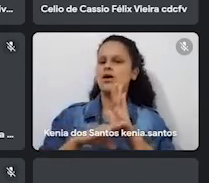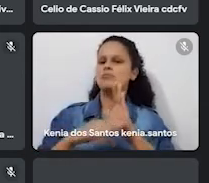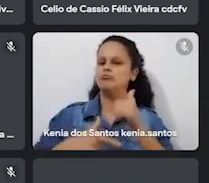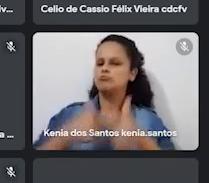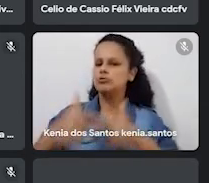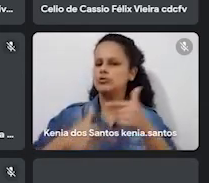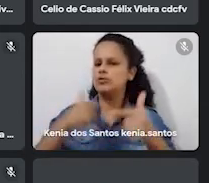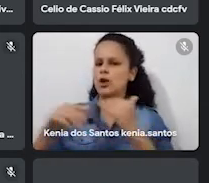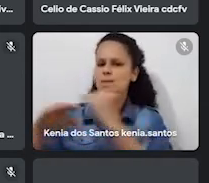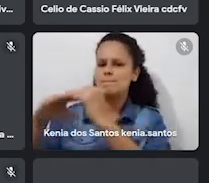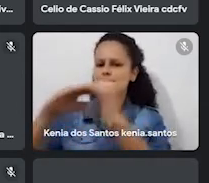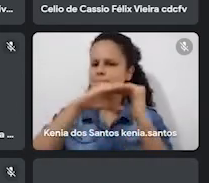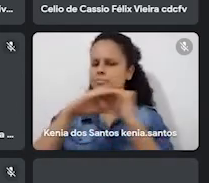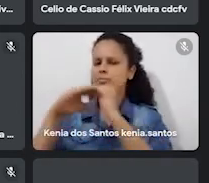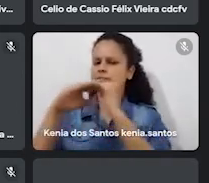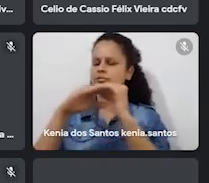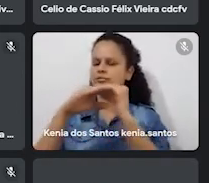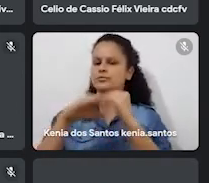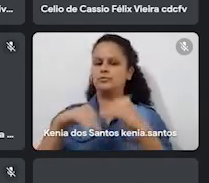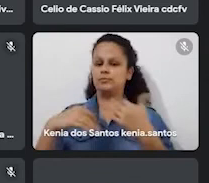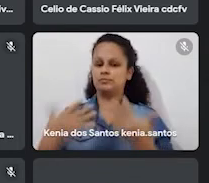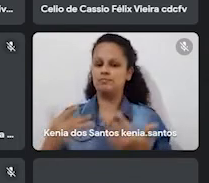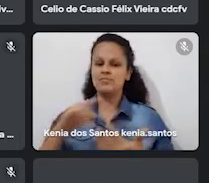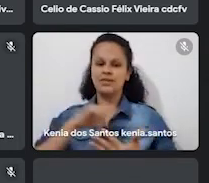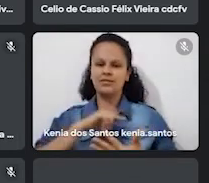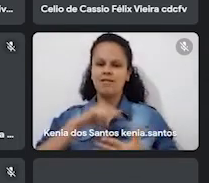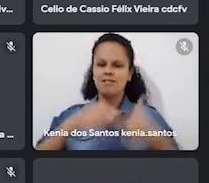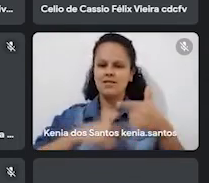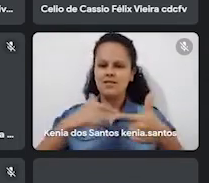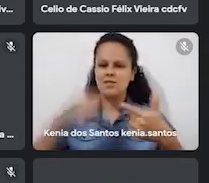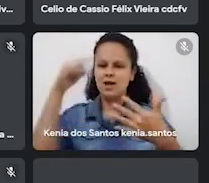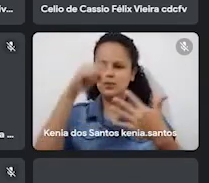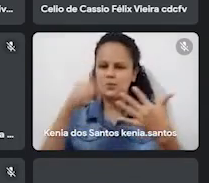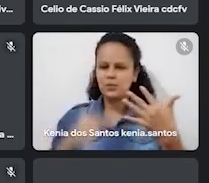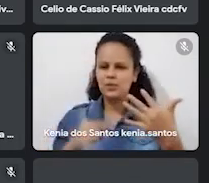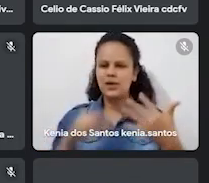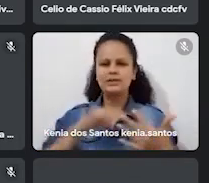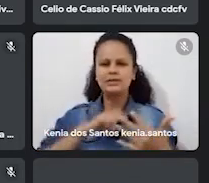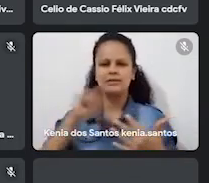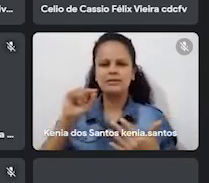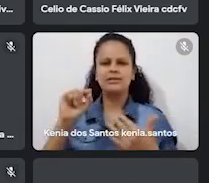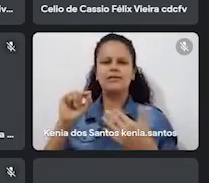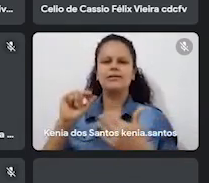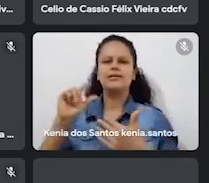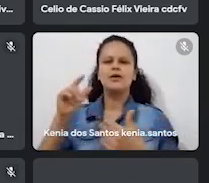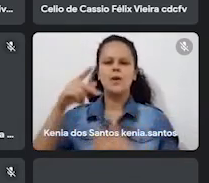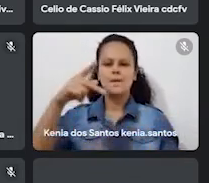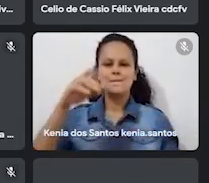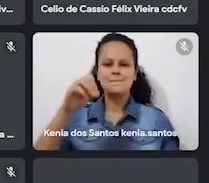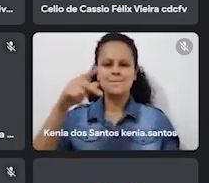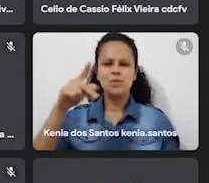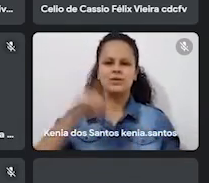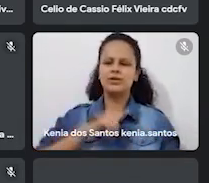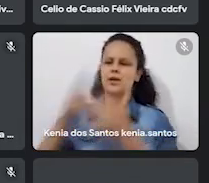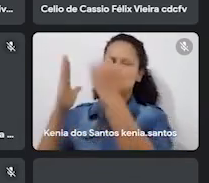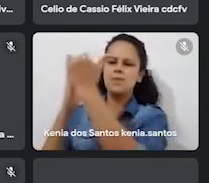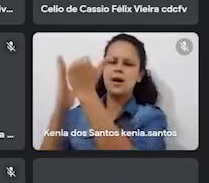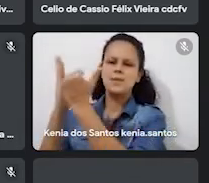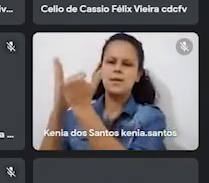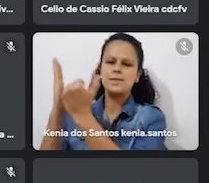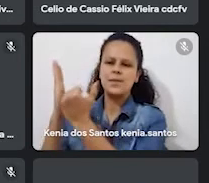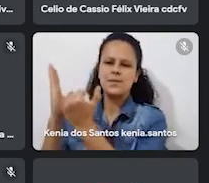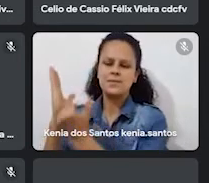são especificadas como se deve fazer. Igual, por exemplo, tem lá, abertura de uma